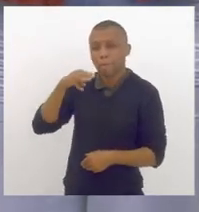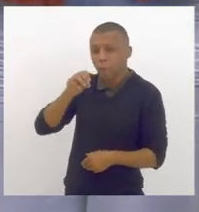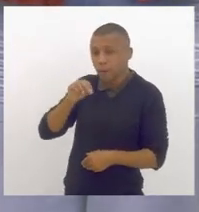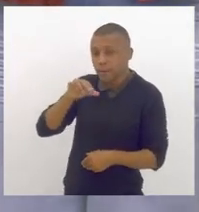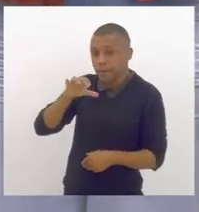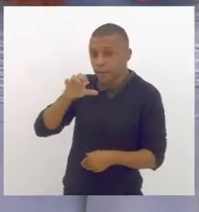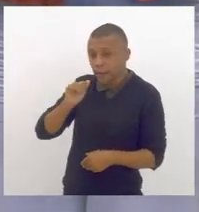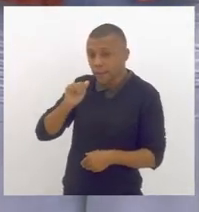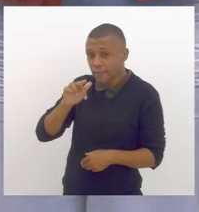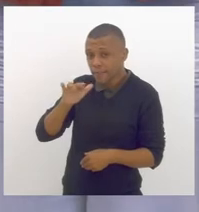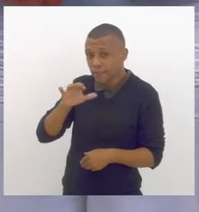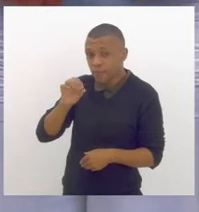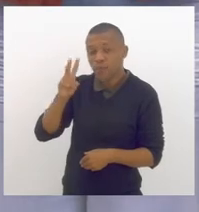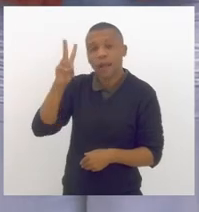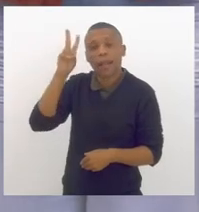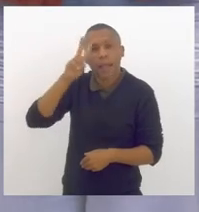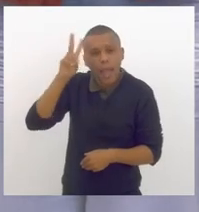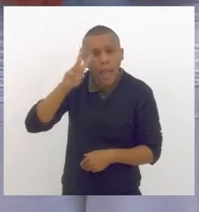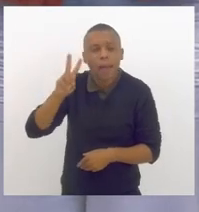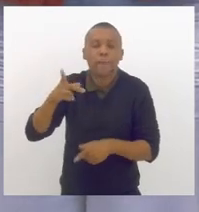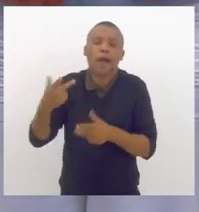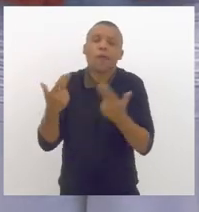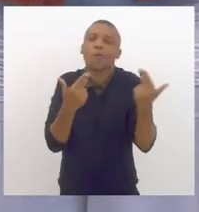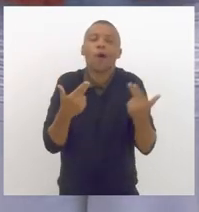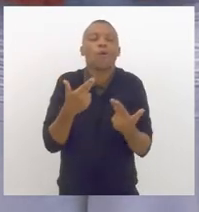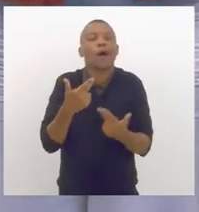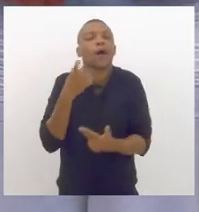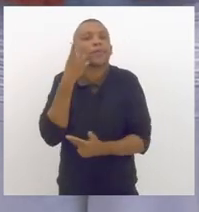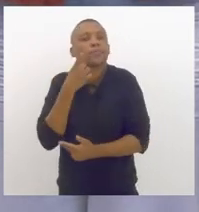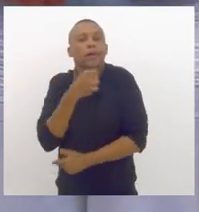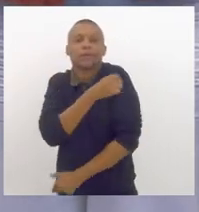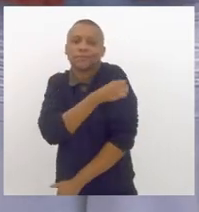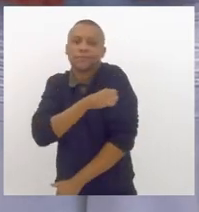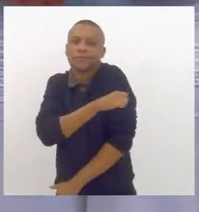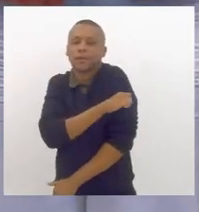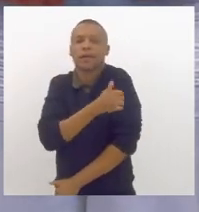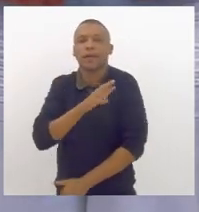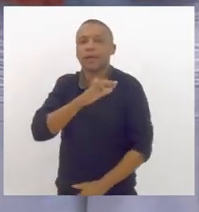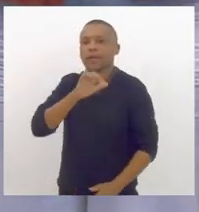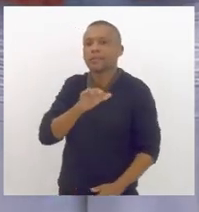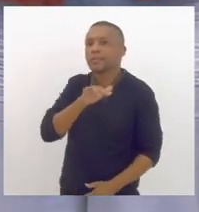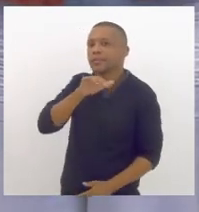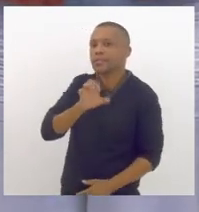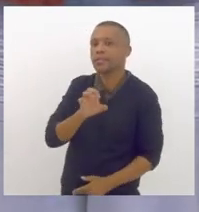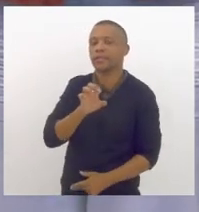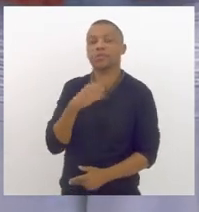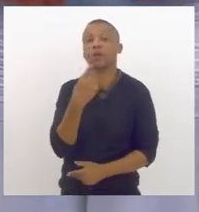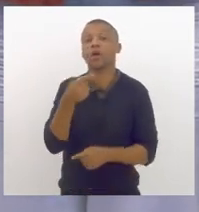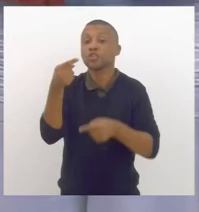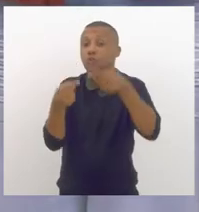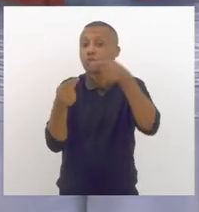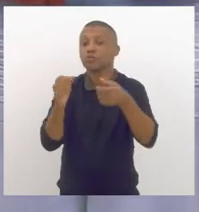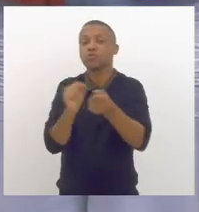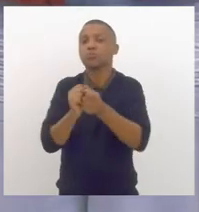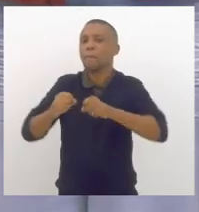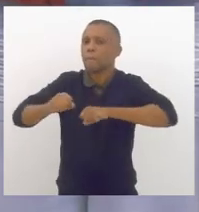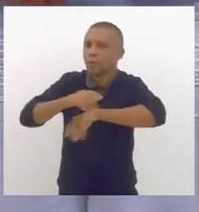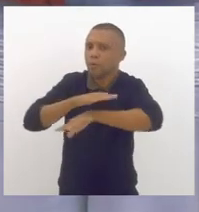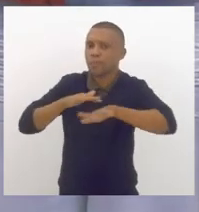enfermeira Rejane, onde discutimos também com movimentos sociais para a moradia